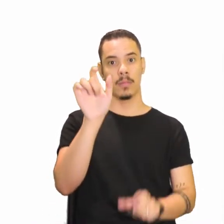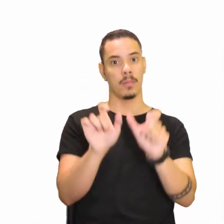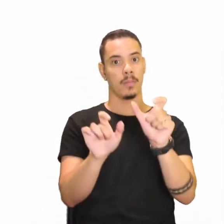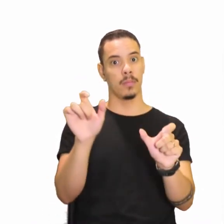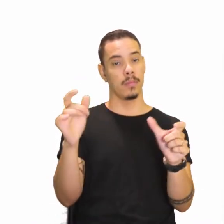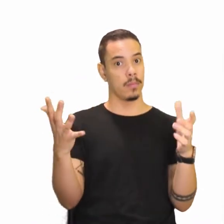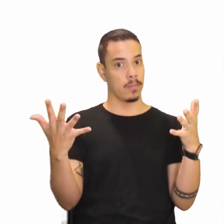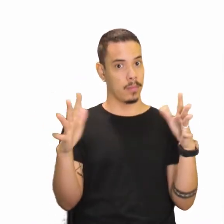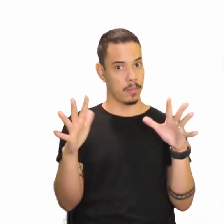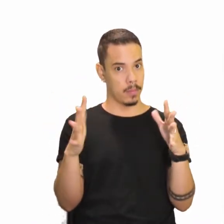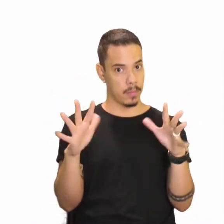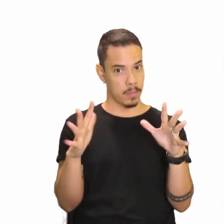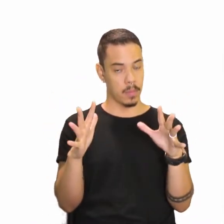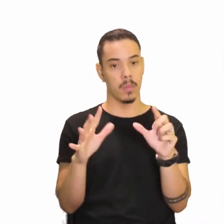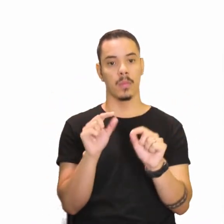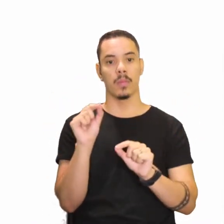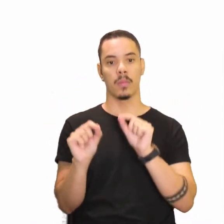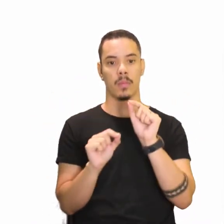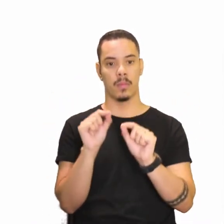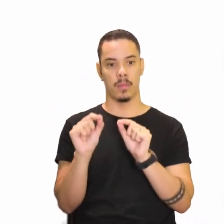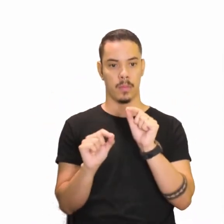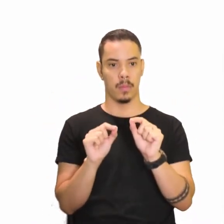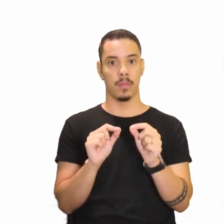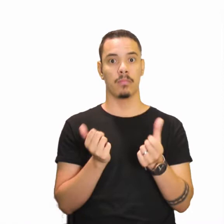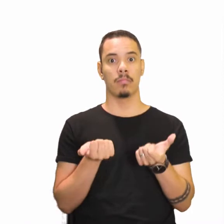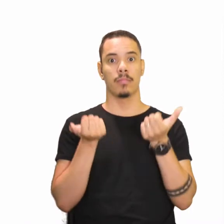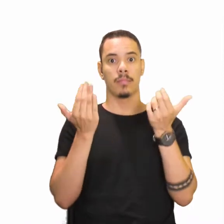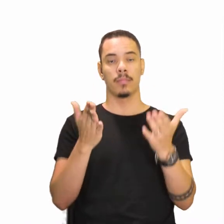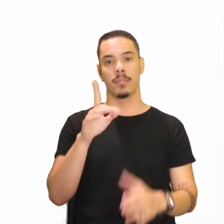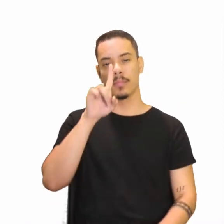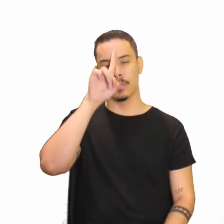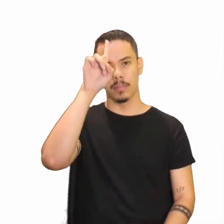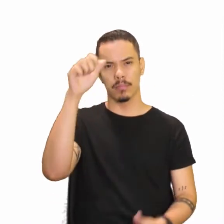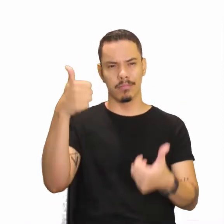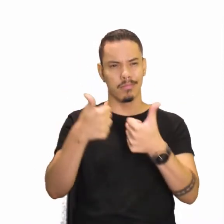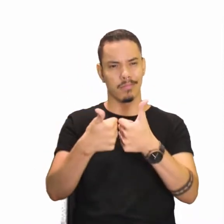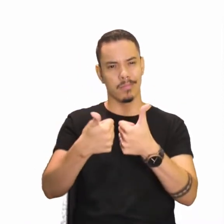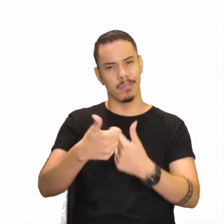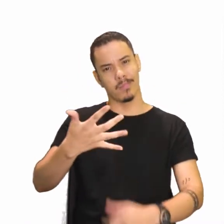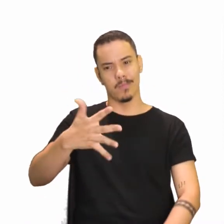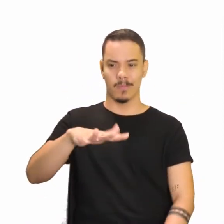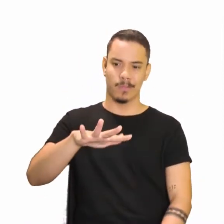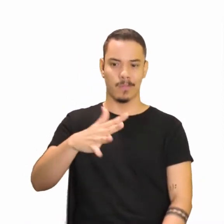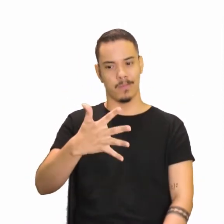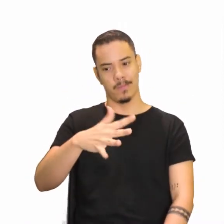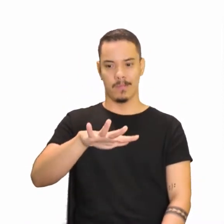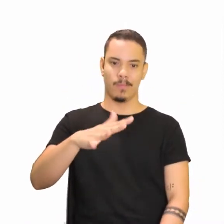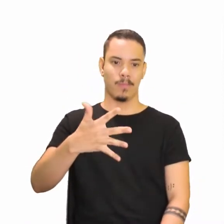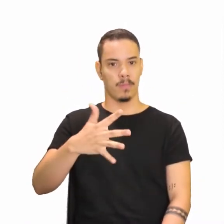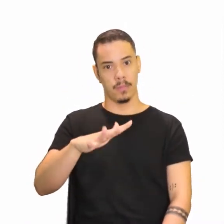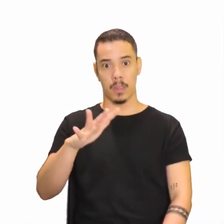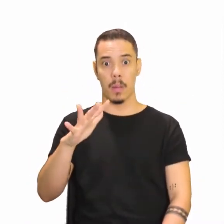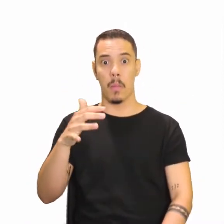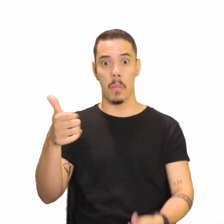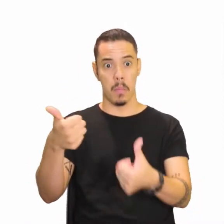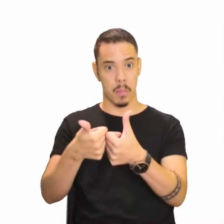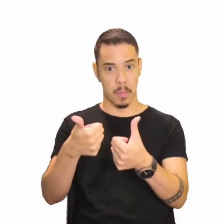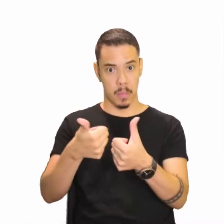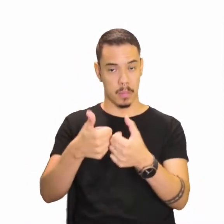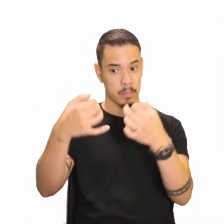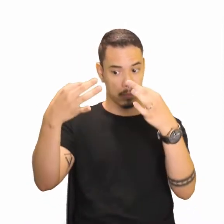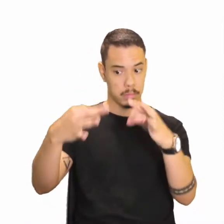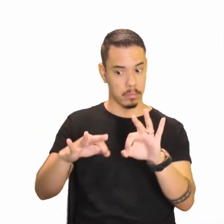pessoas. Olha só, aqui tá dando ideia de aproximado, né? Ó, se eu